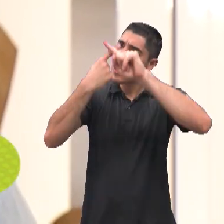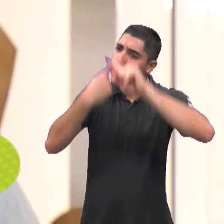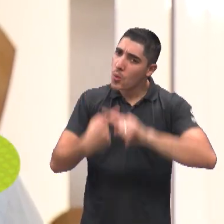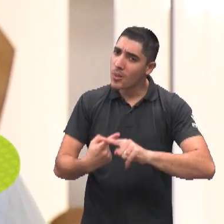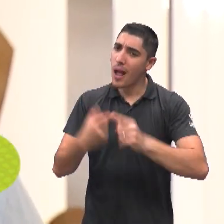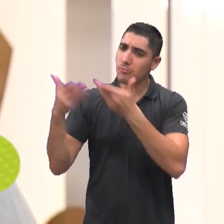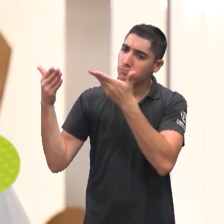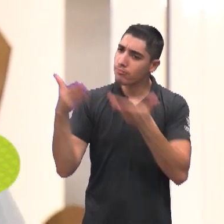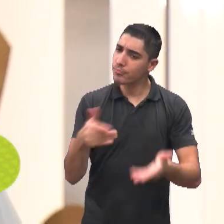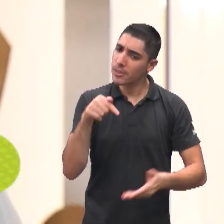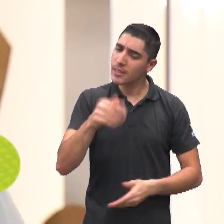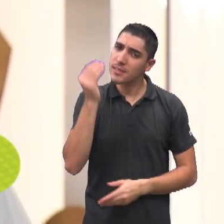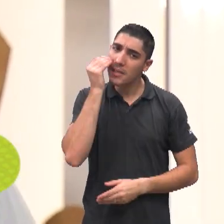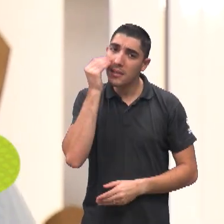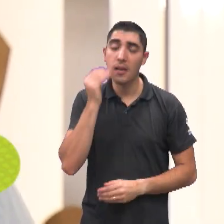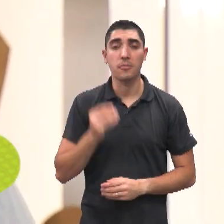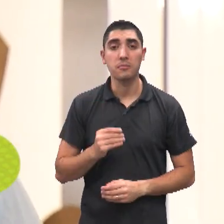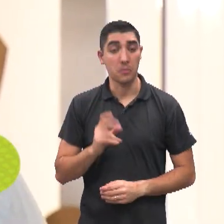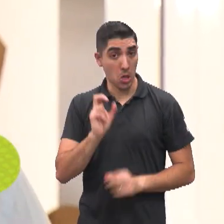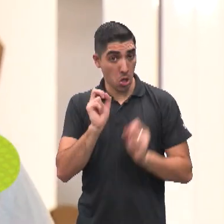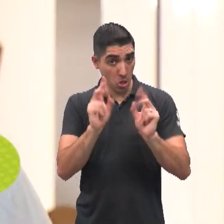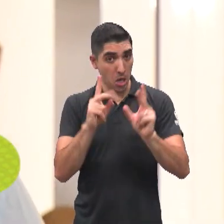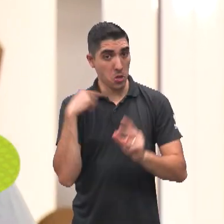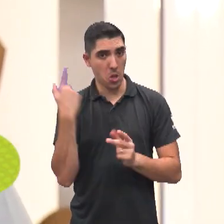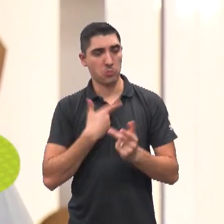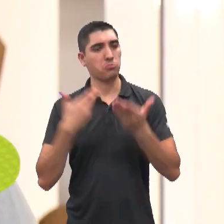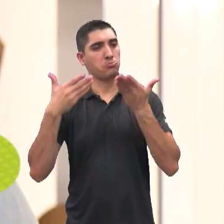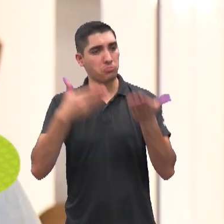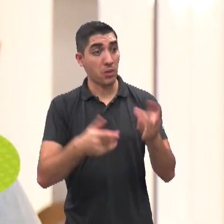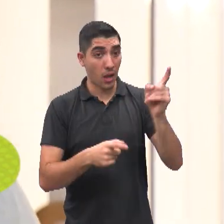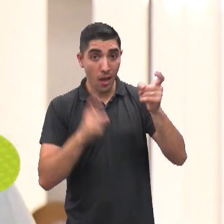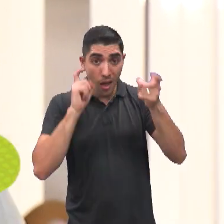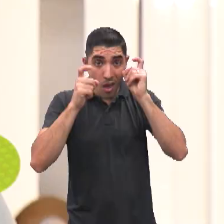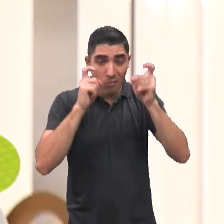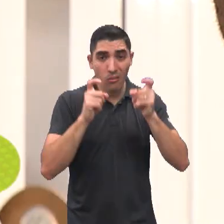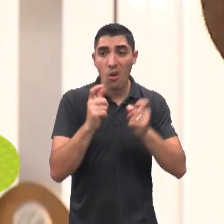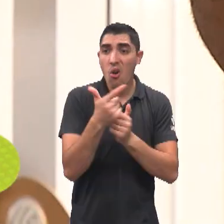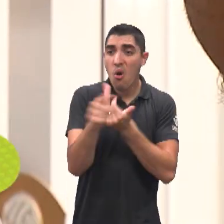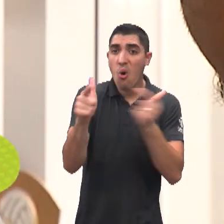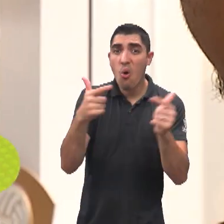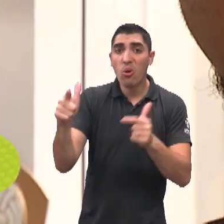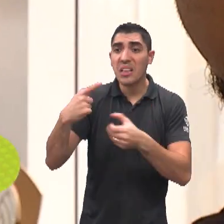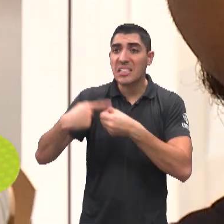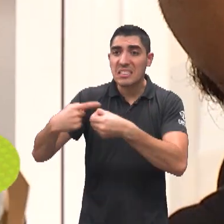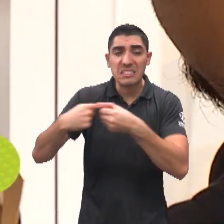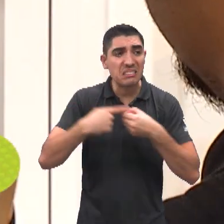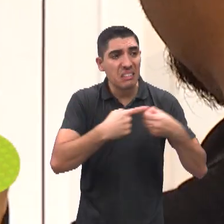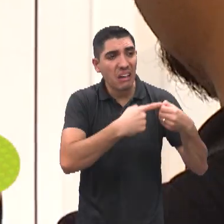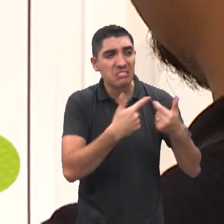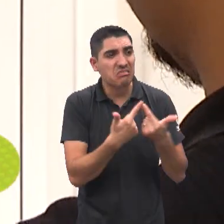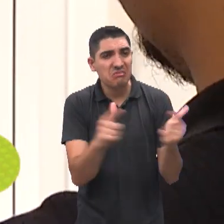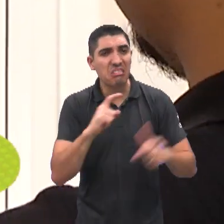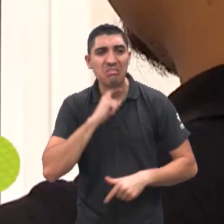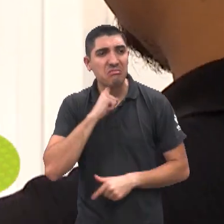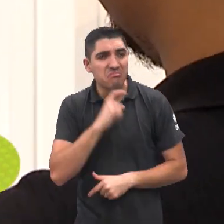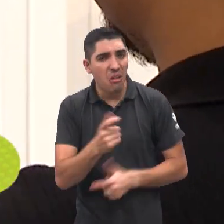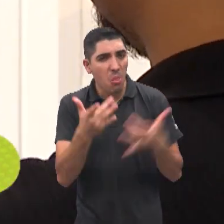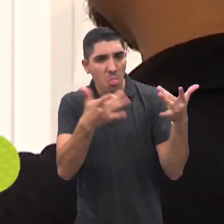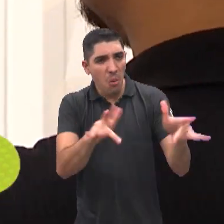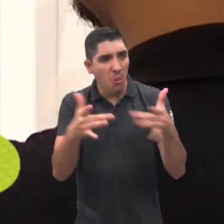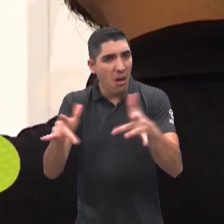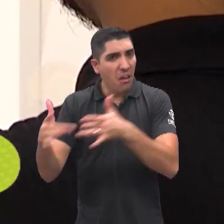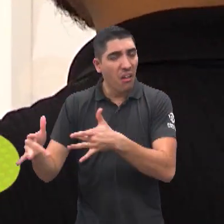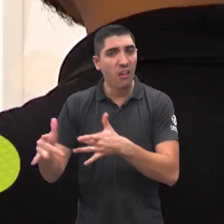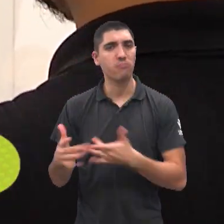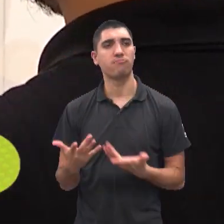aqui para o município. Então, quando a gente chegou e viu que ninguém queria nada, né? De todas as modalidades,